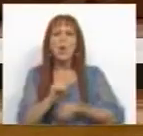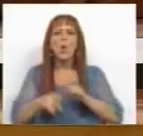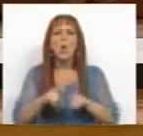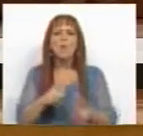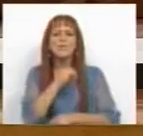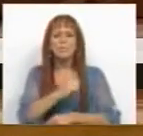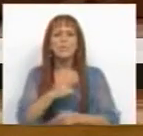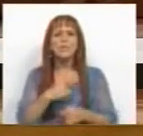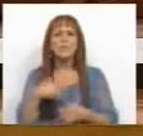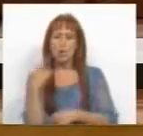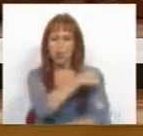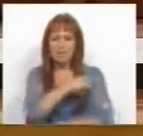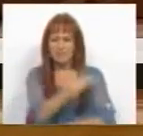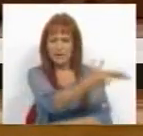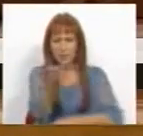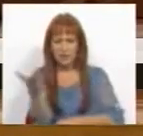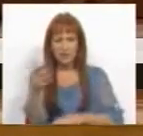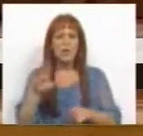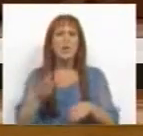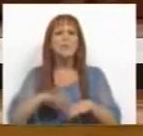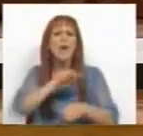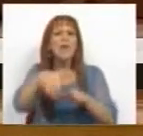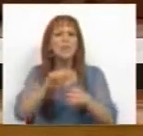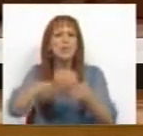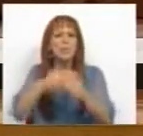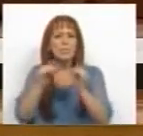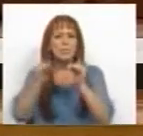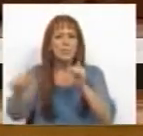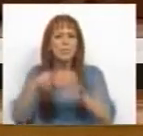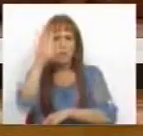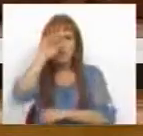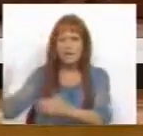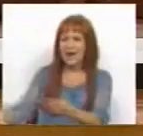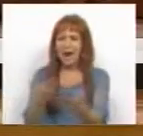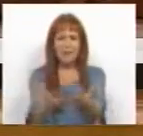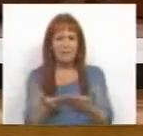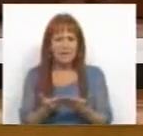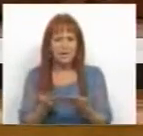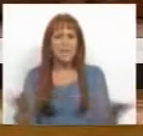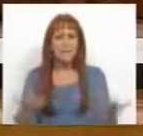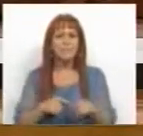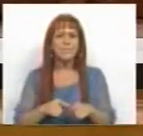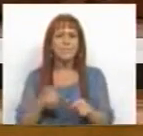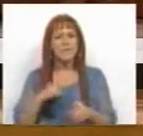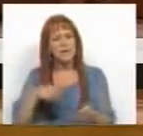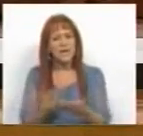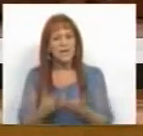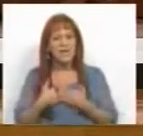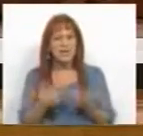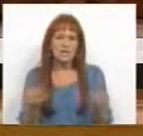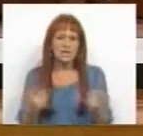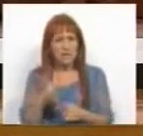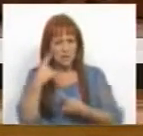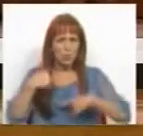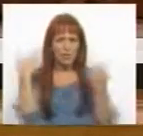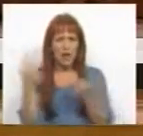aqueles que legitimamente os representam. Quanto ao conteúdo do Programa de Estabilidade que o Governo nos apresenta, ele oferece-nos, como aliás